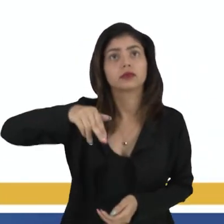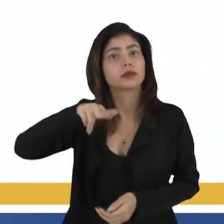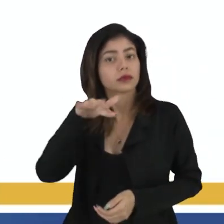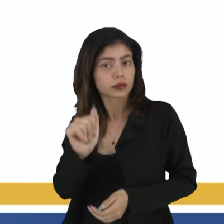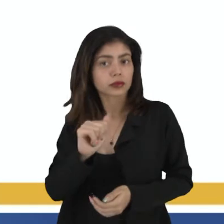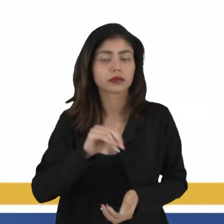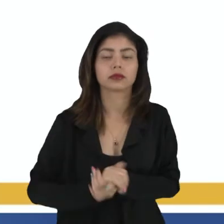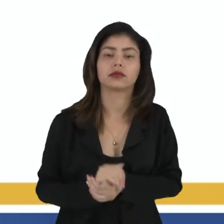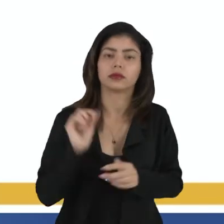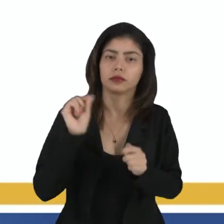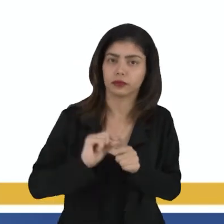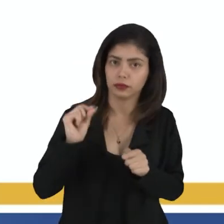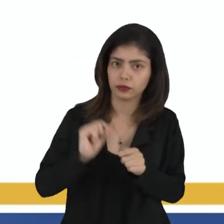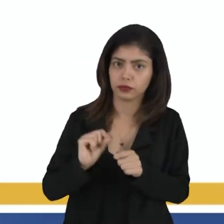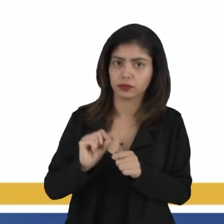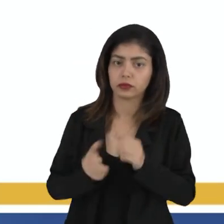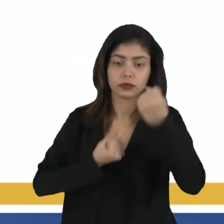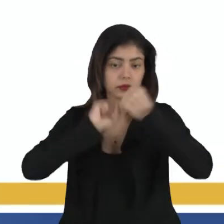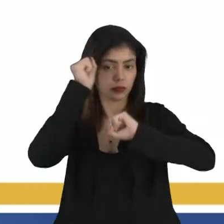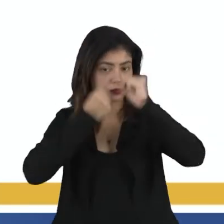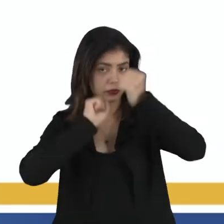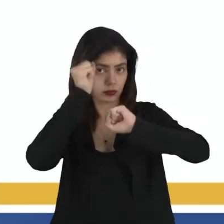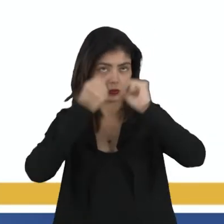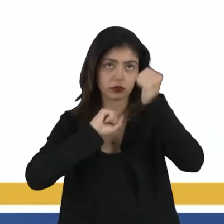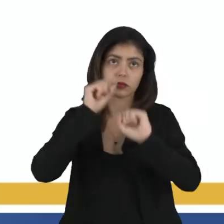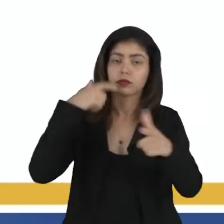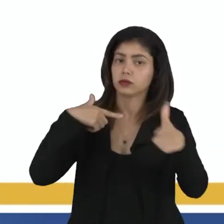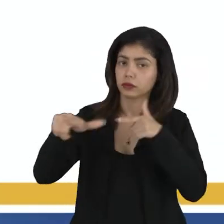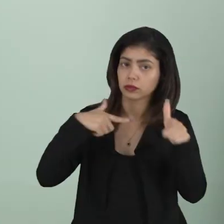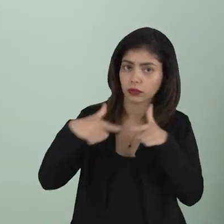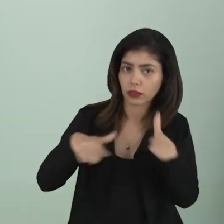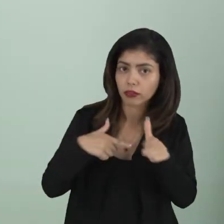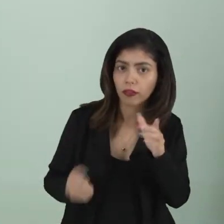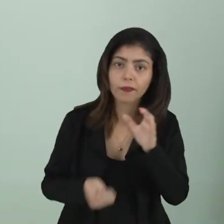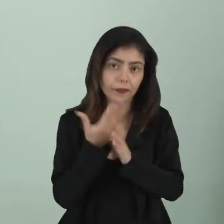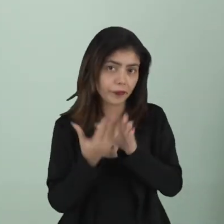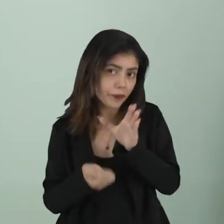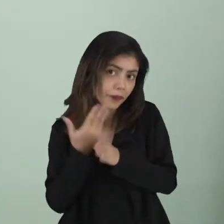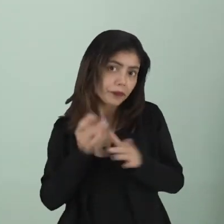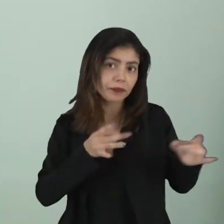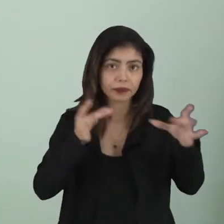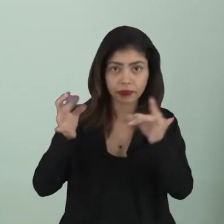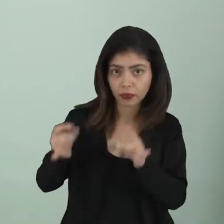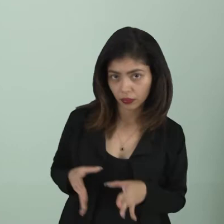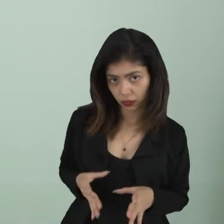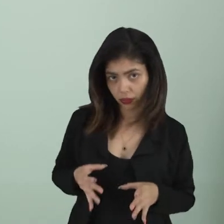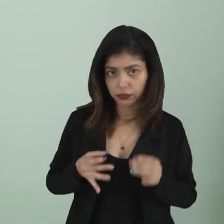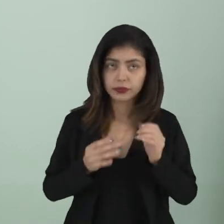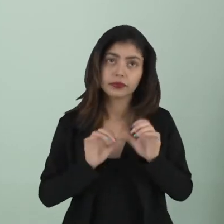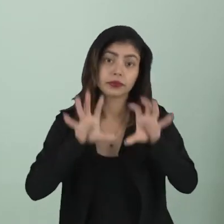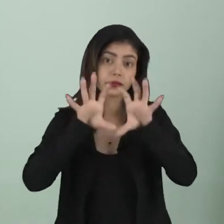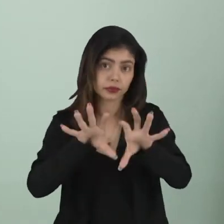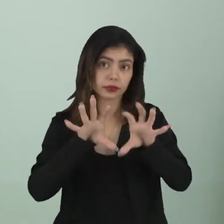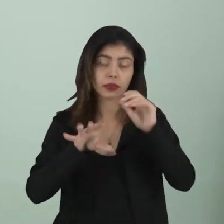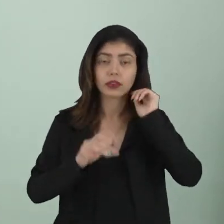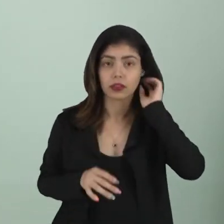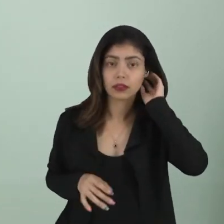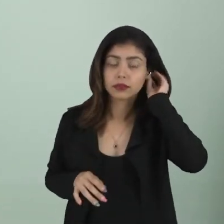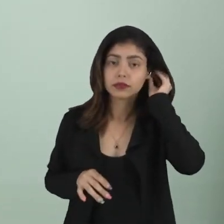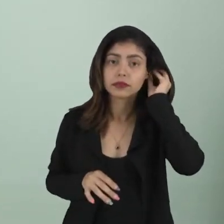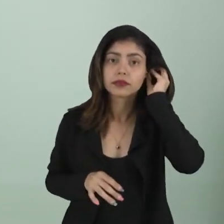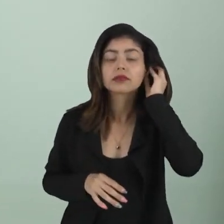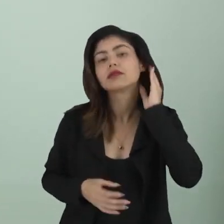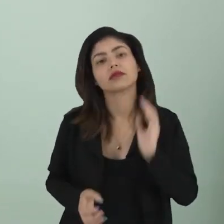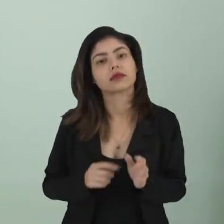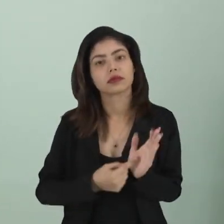a partir do momento que eu tenho uma indústria trabalhando na produção de mercadorias, isso gera um